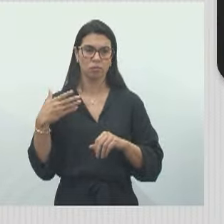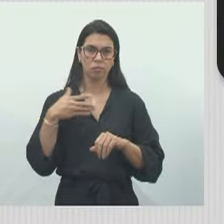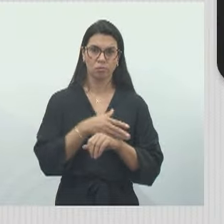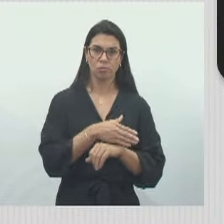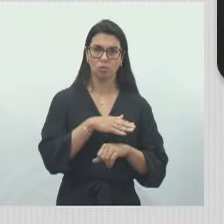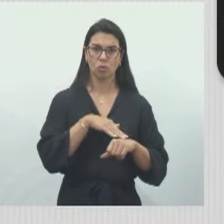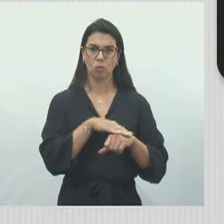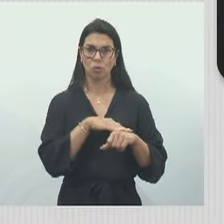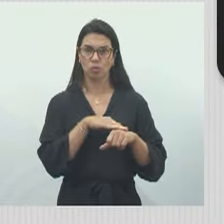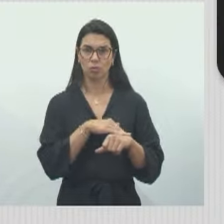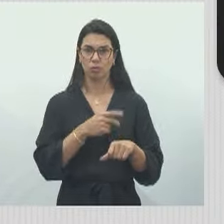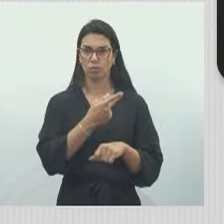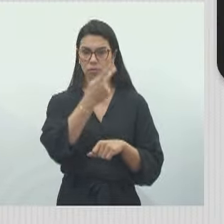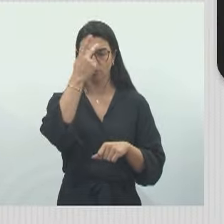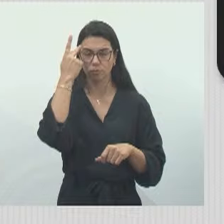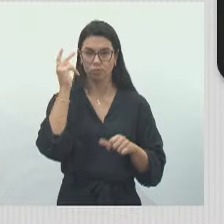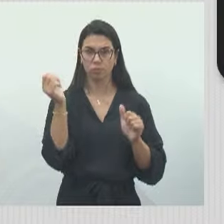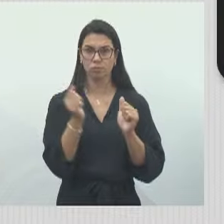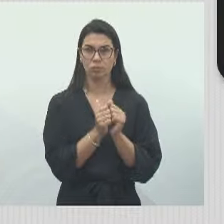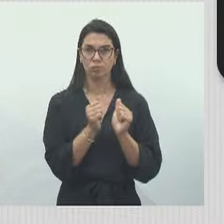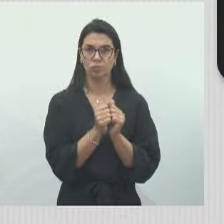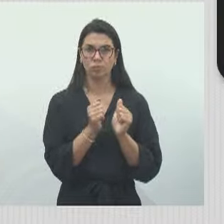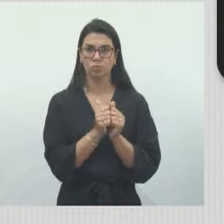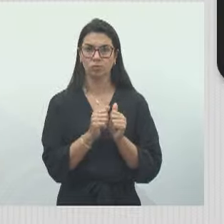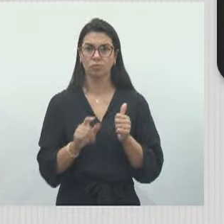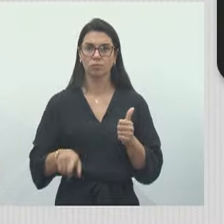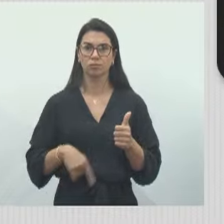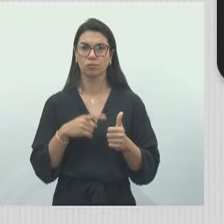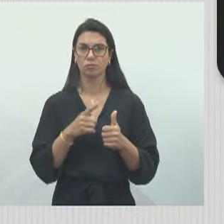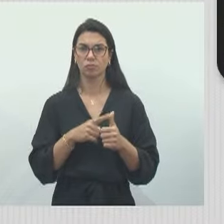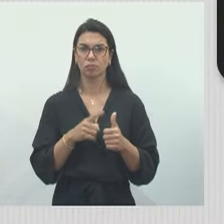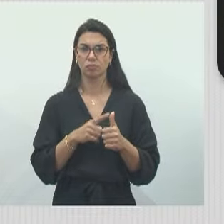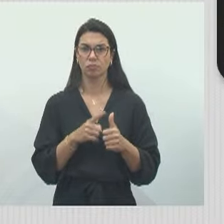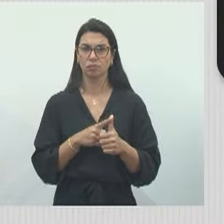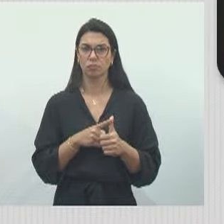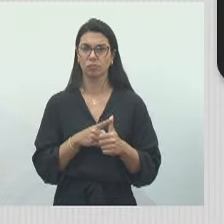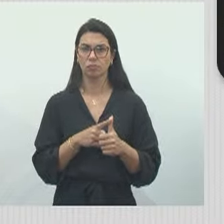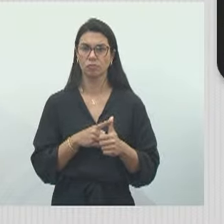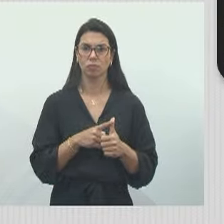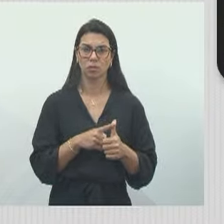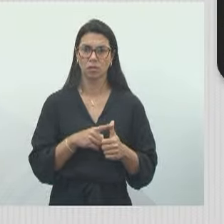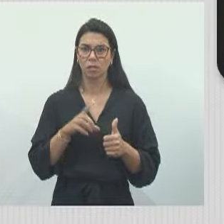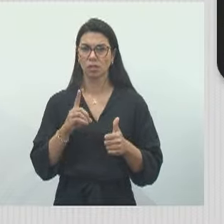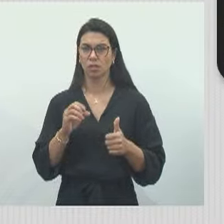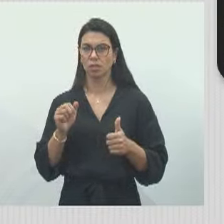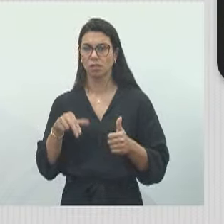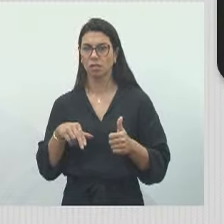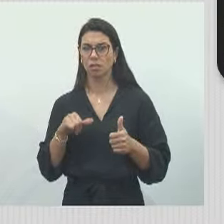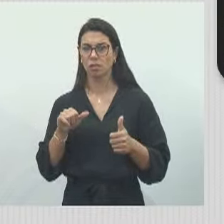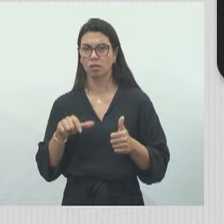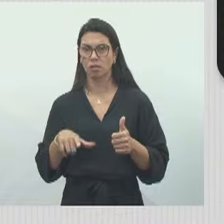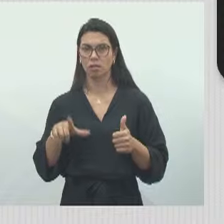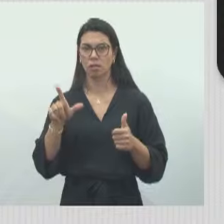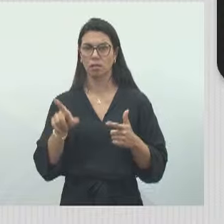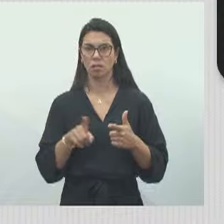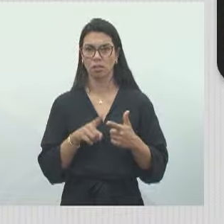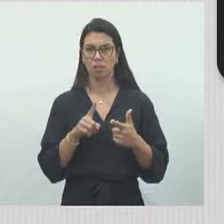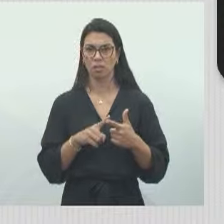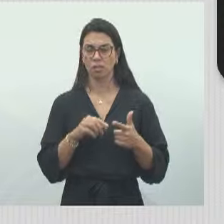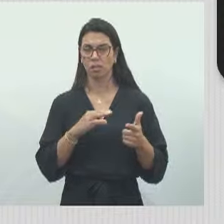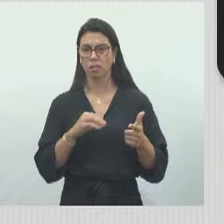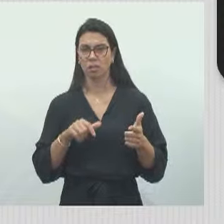ver. Eu estive lá juntamente com, né, o ex-subprefeito do São Silvestre, Daniel Mariano, né, o Celso